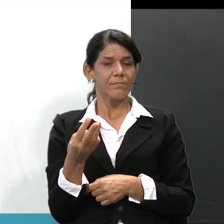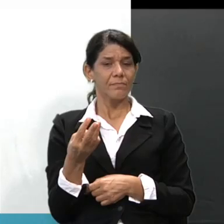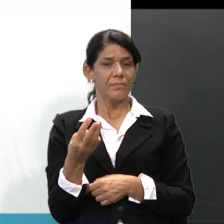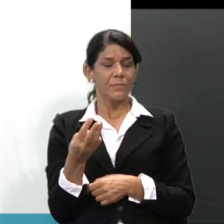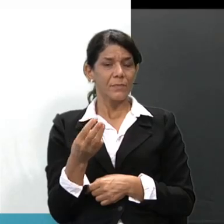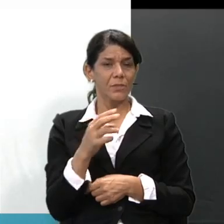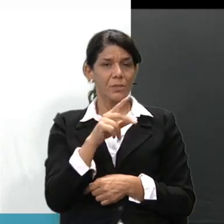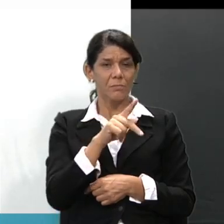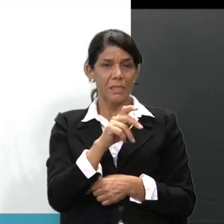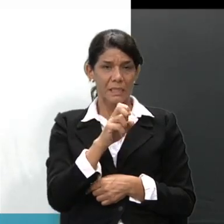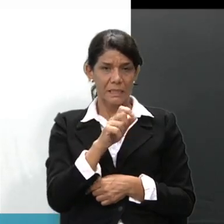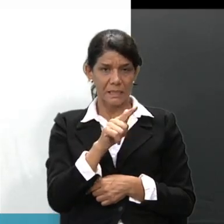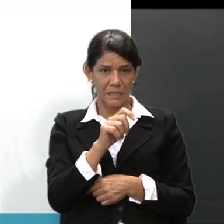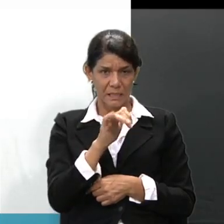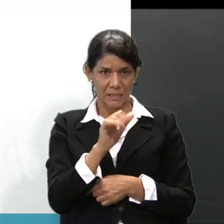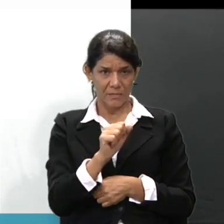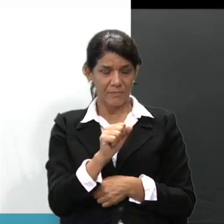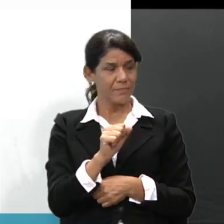de penicilina.